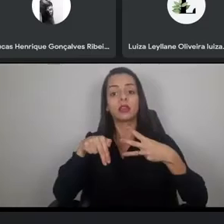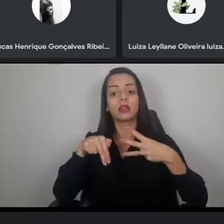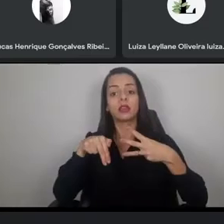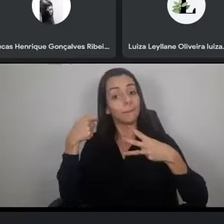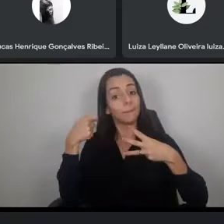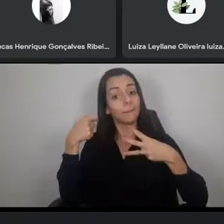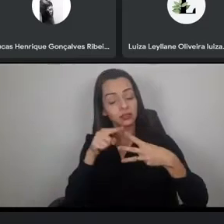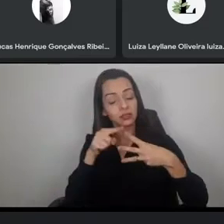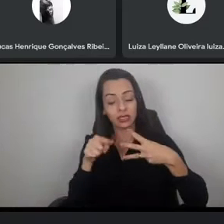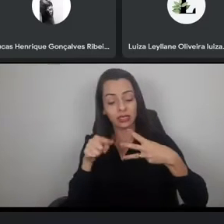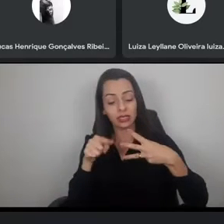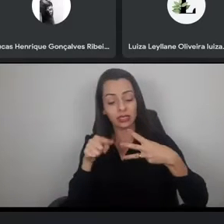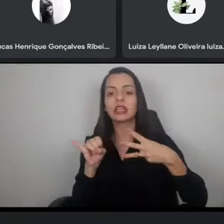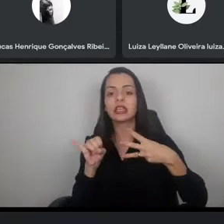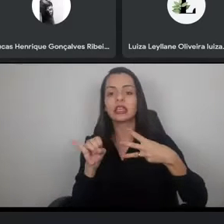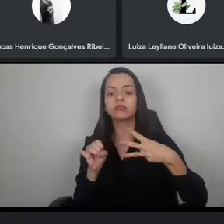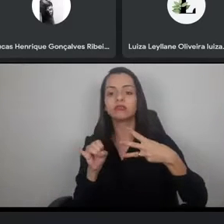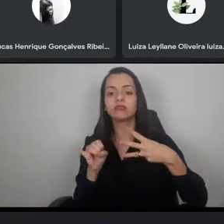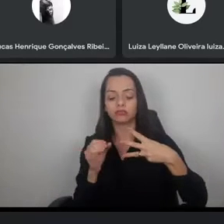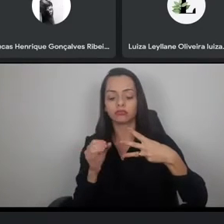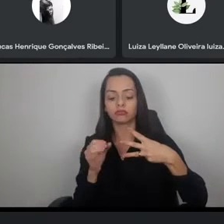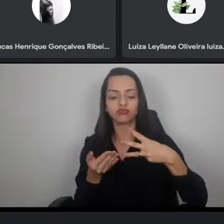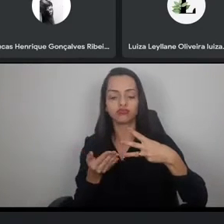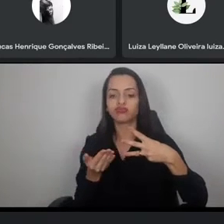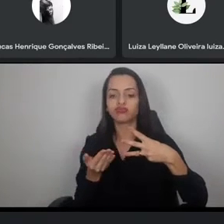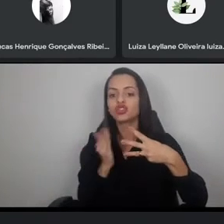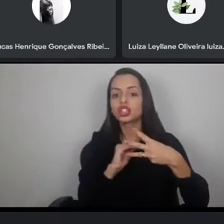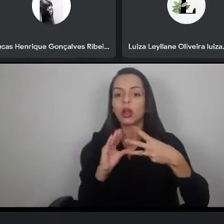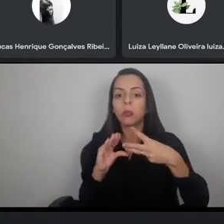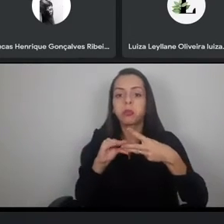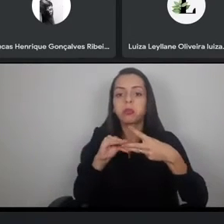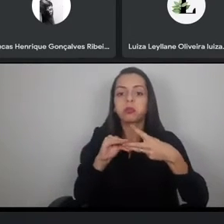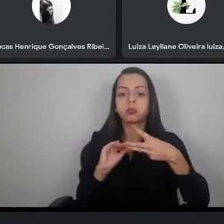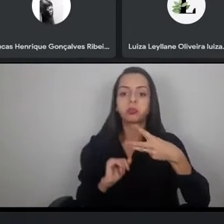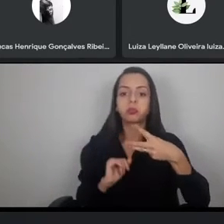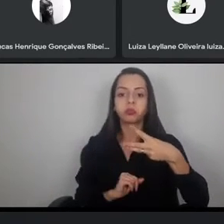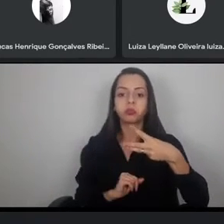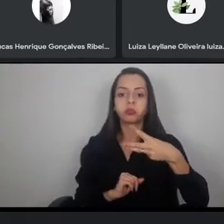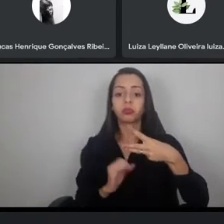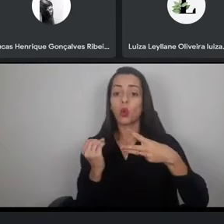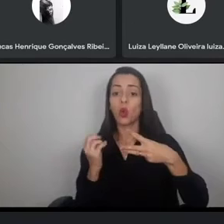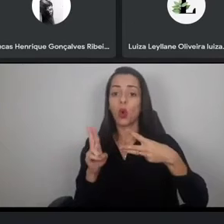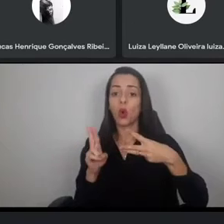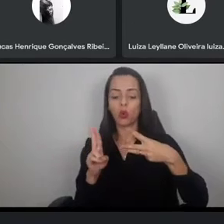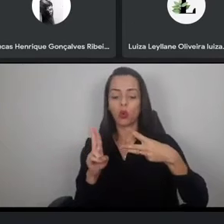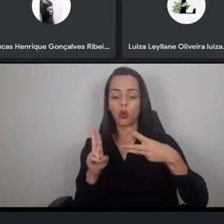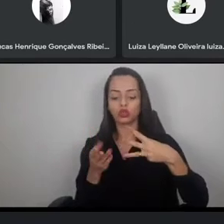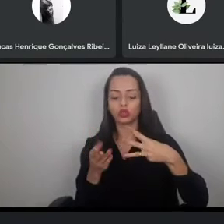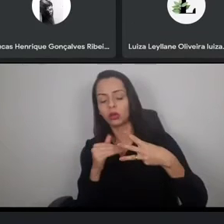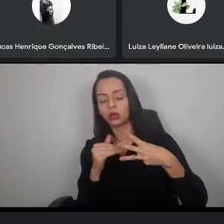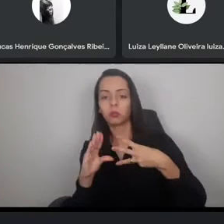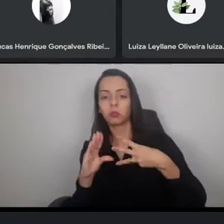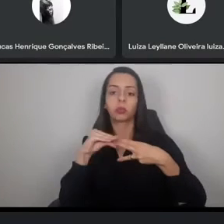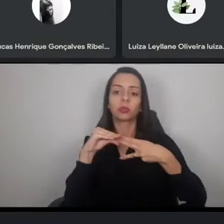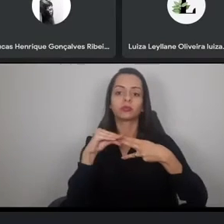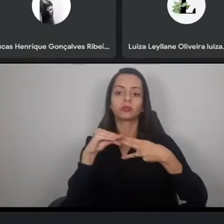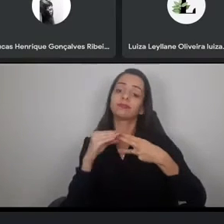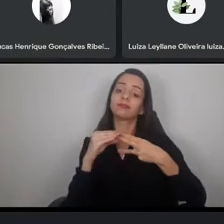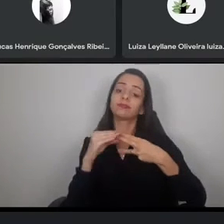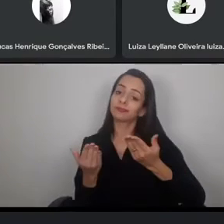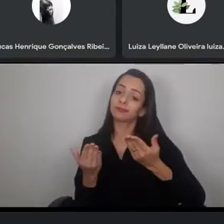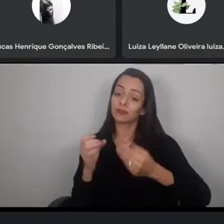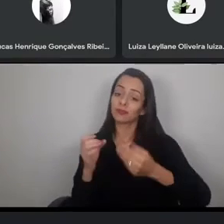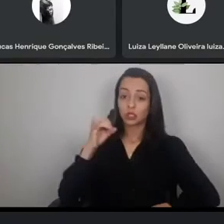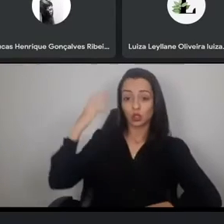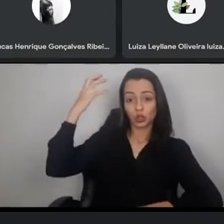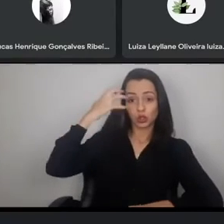a instalação exposta a um risco. Deixar o chuveiro elétrico, a torneira elétrica, sem o